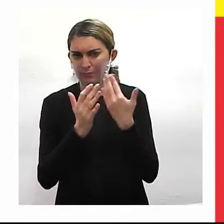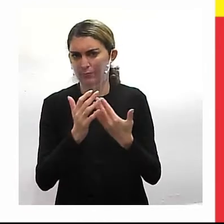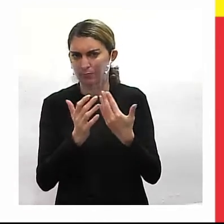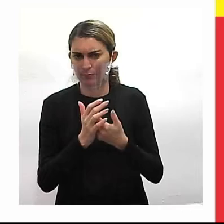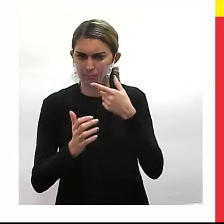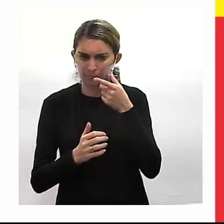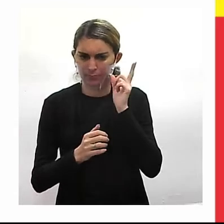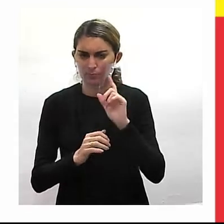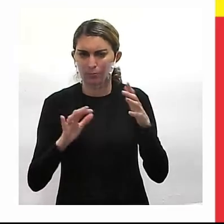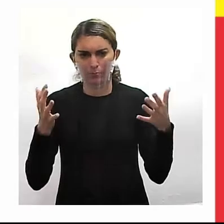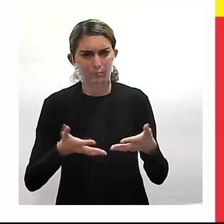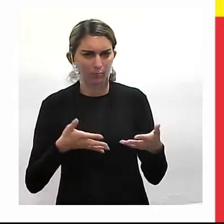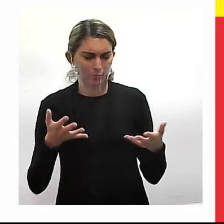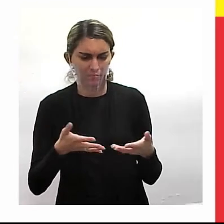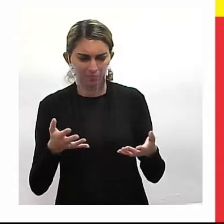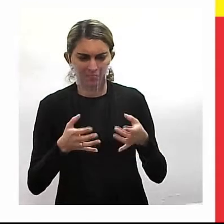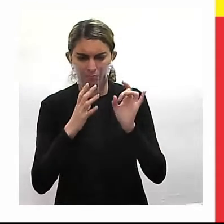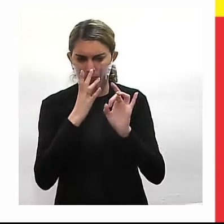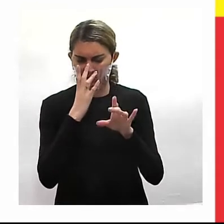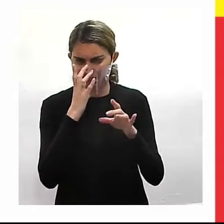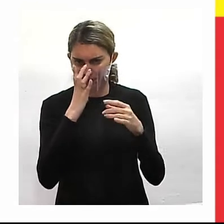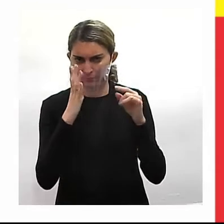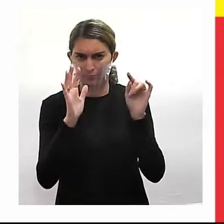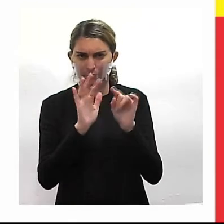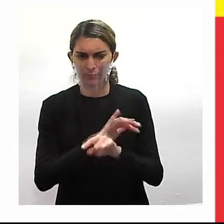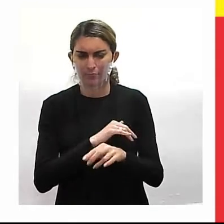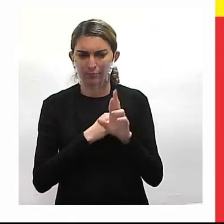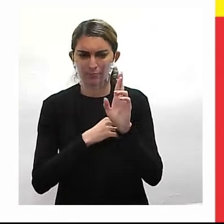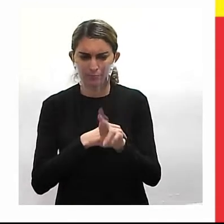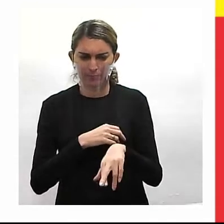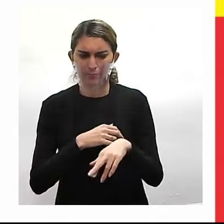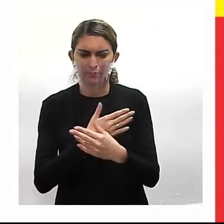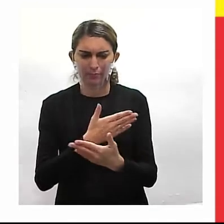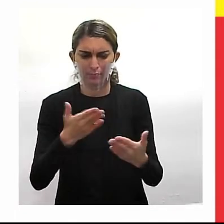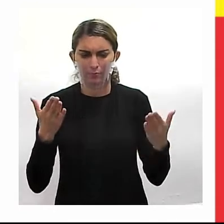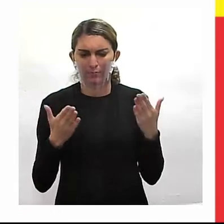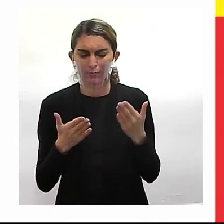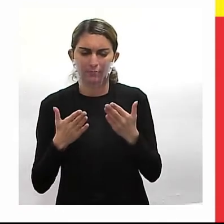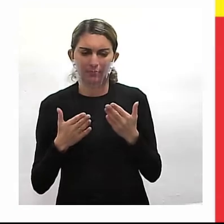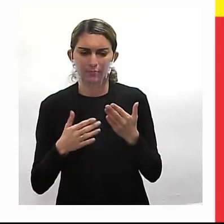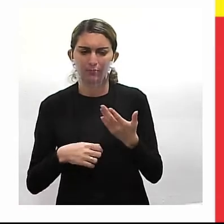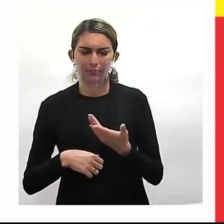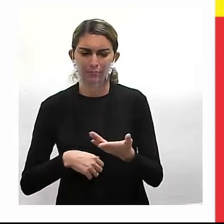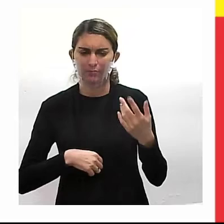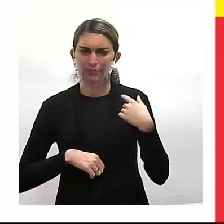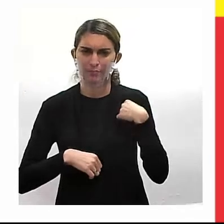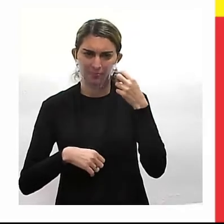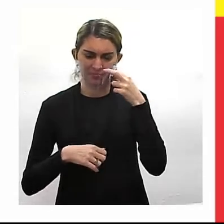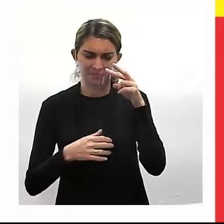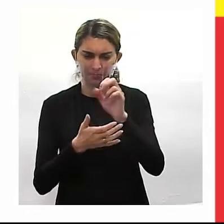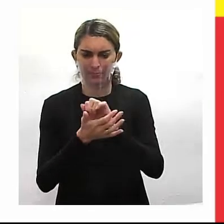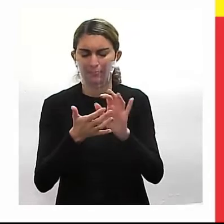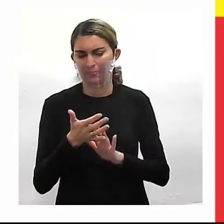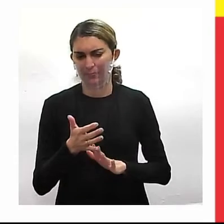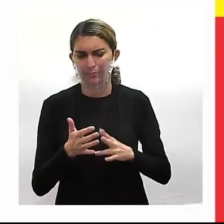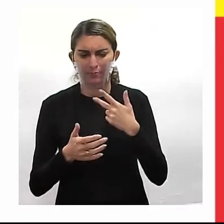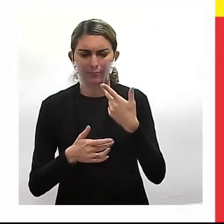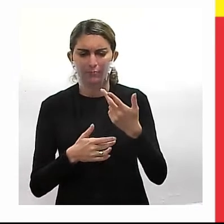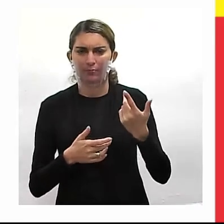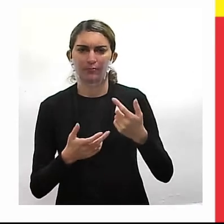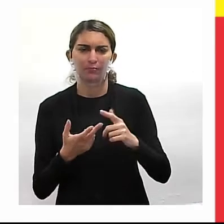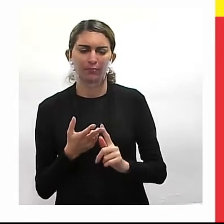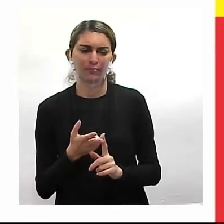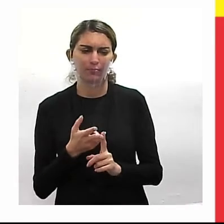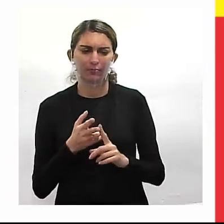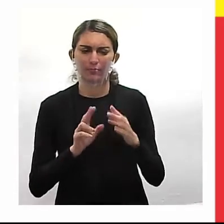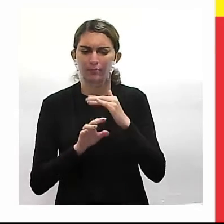certo? Hoje, eu estou só dando aquela passadinha rápida na questão para a gente ver os exercícios, né? Falamos da bolsa térmica de